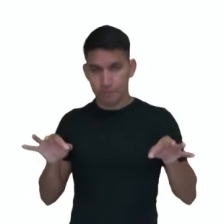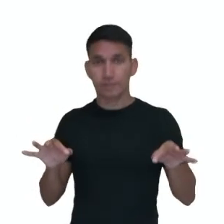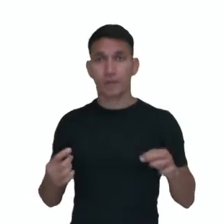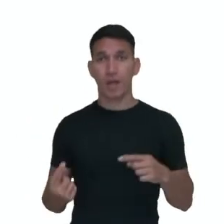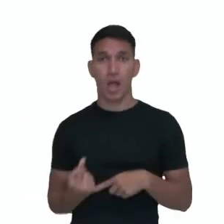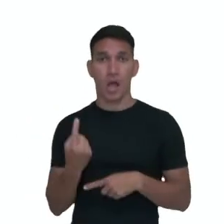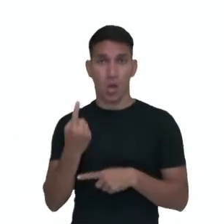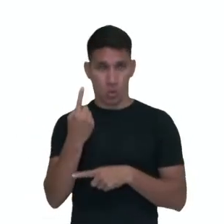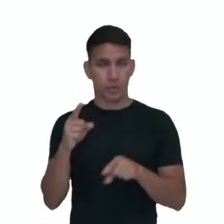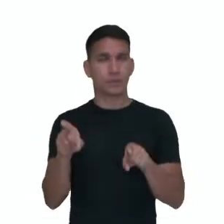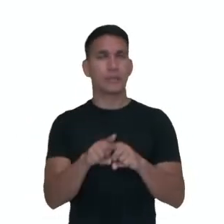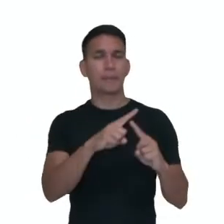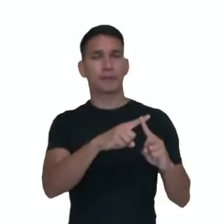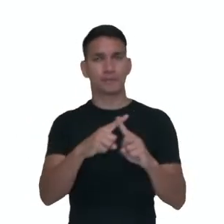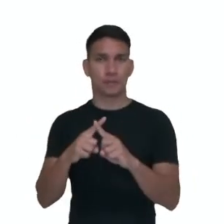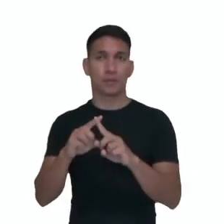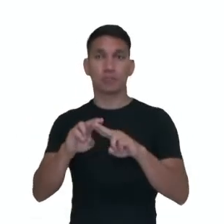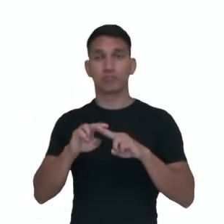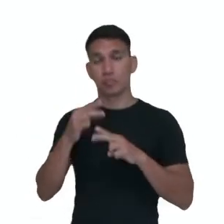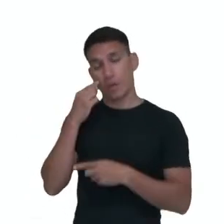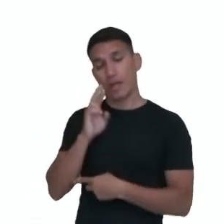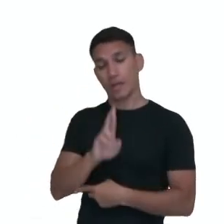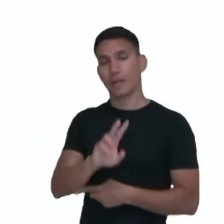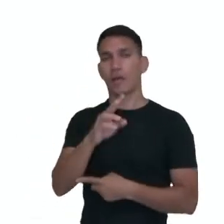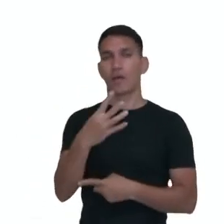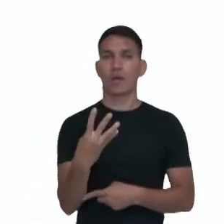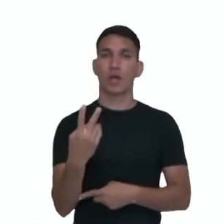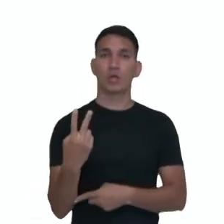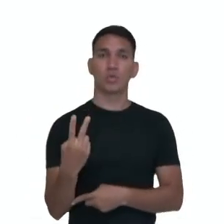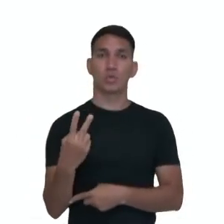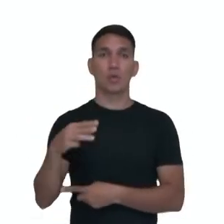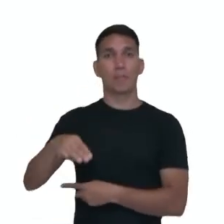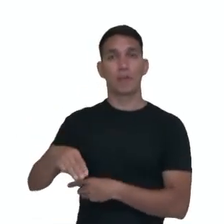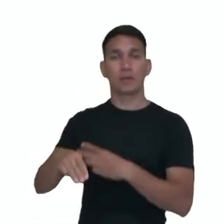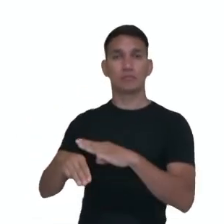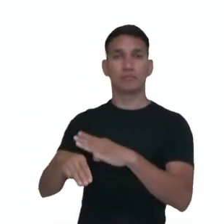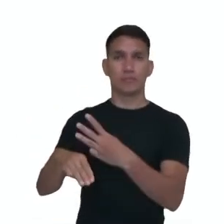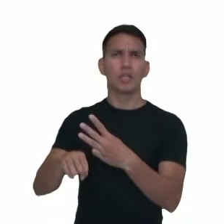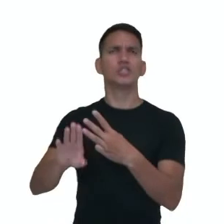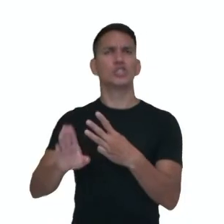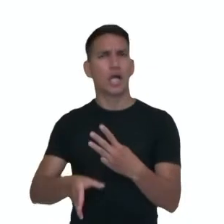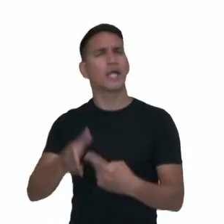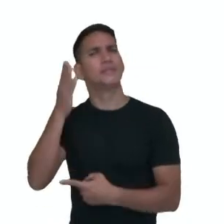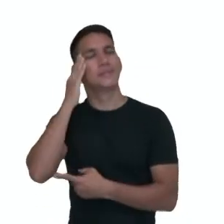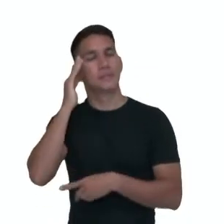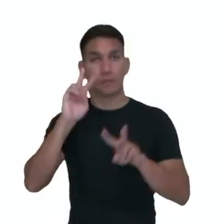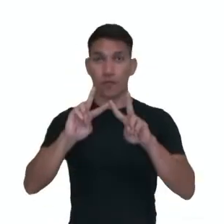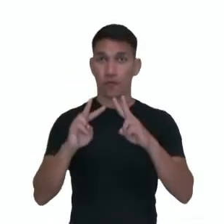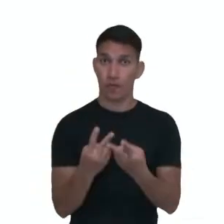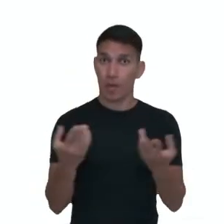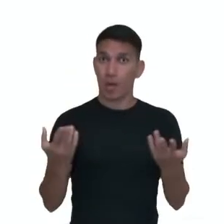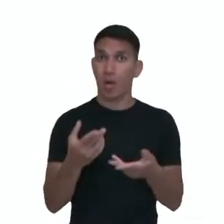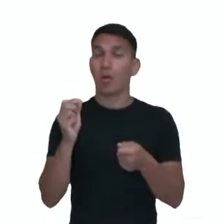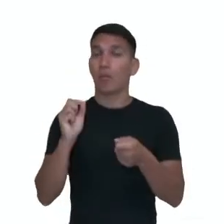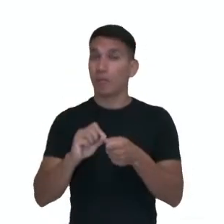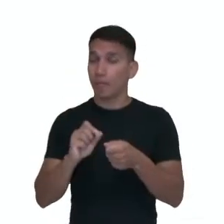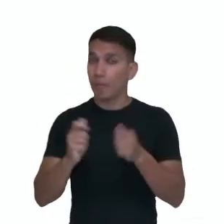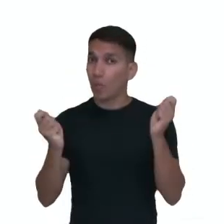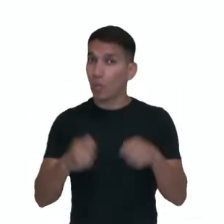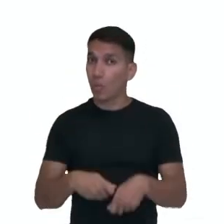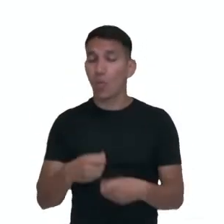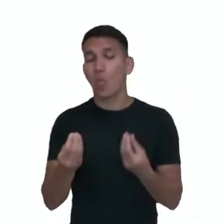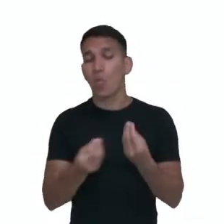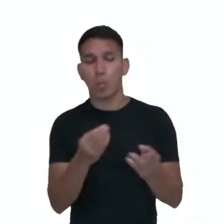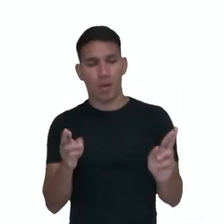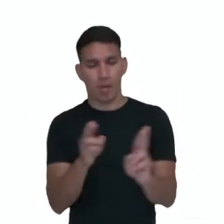a multiplicação aqui, 42 metros cúbicos. Agora que conhecemos o volume, podemos utilizar a relação para